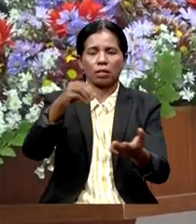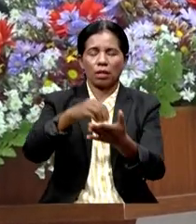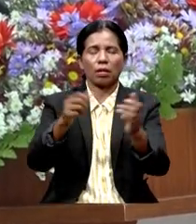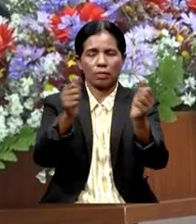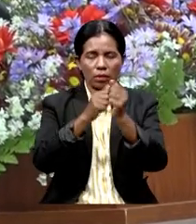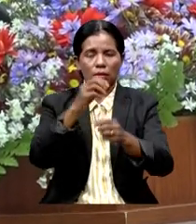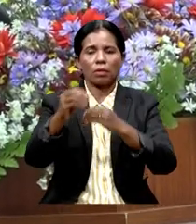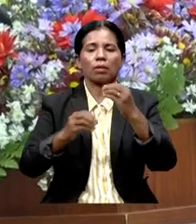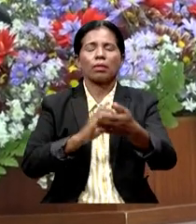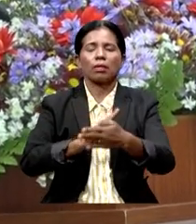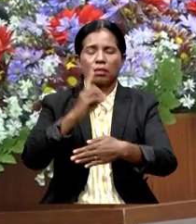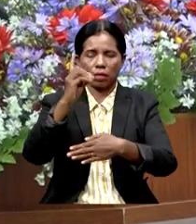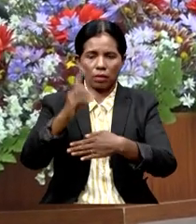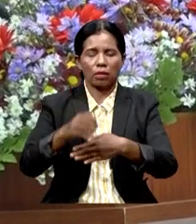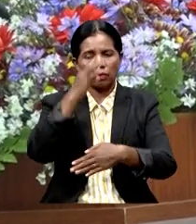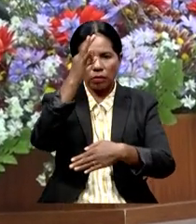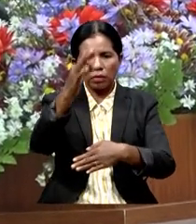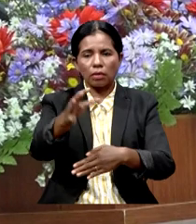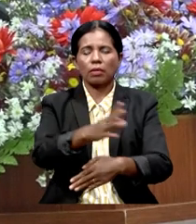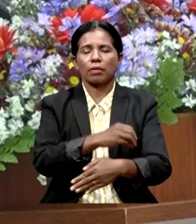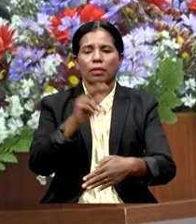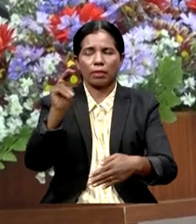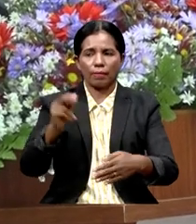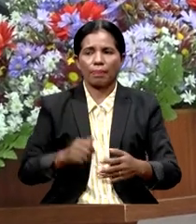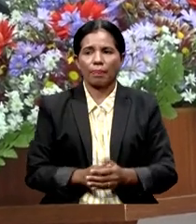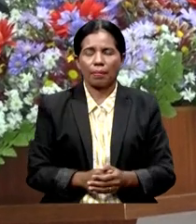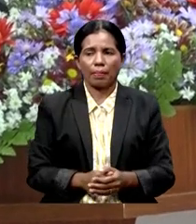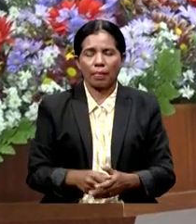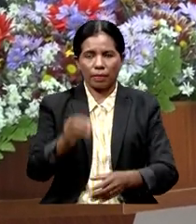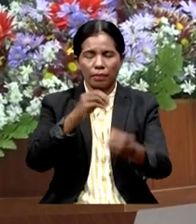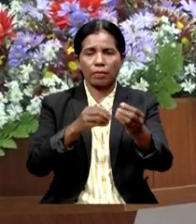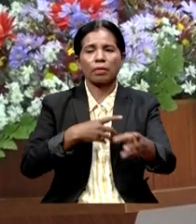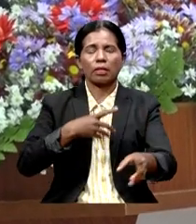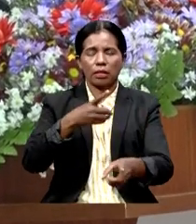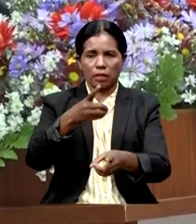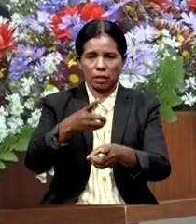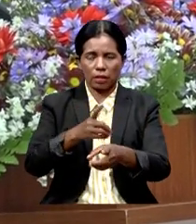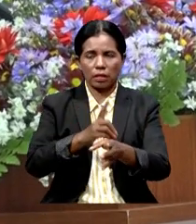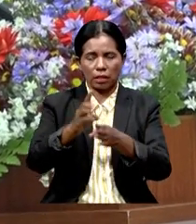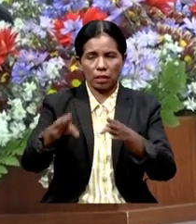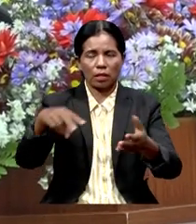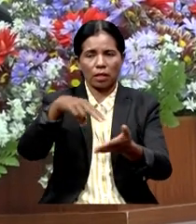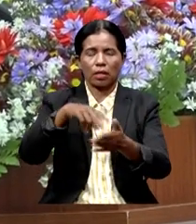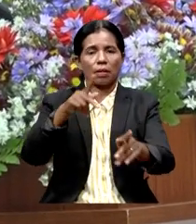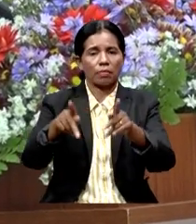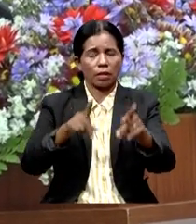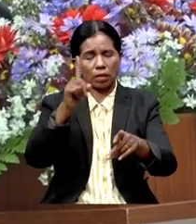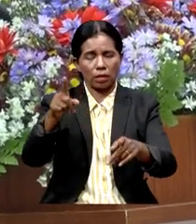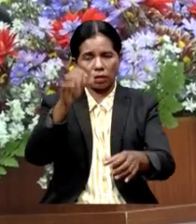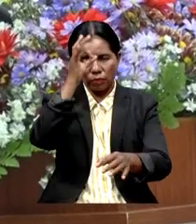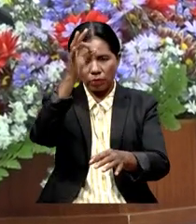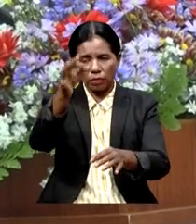aba desenvolvimento futuro relação bilateral nian, onde confirma direção a tuhari comunidade ida ho futuro